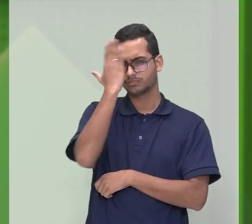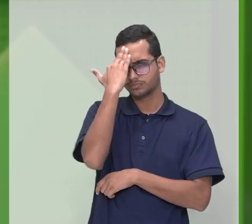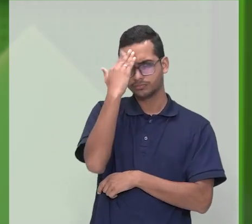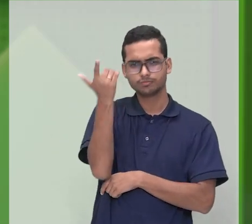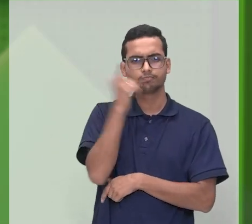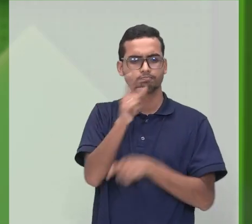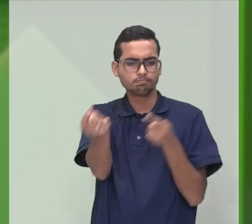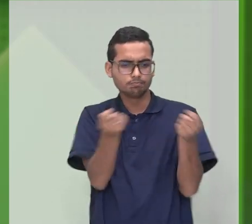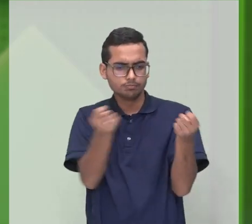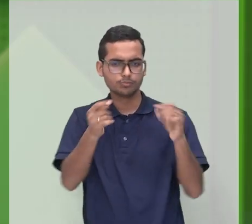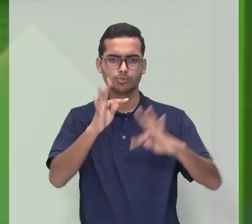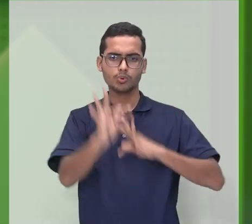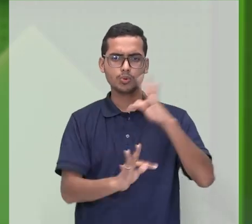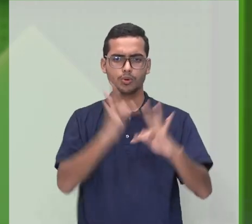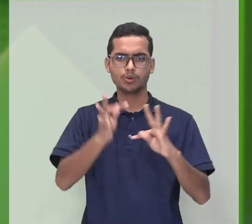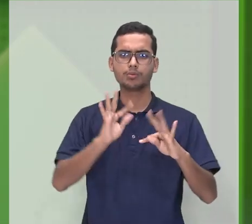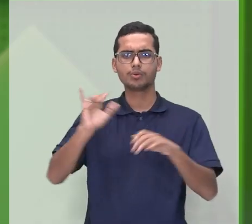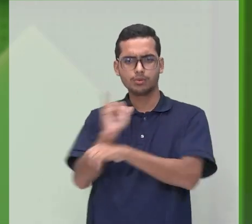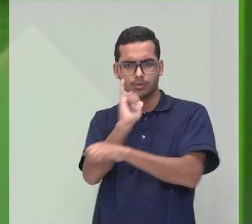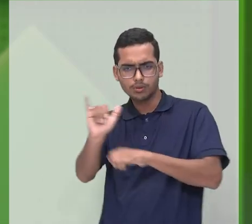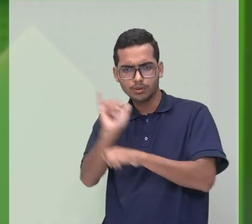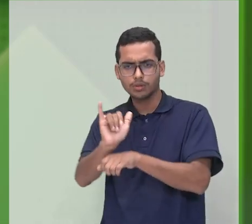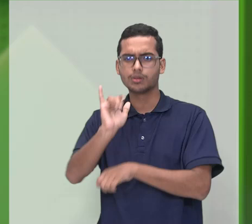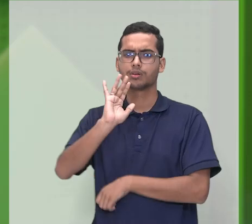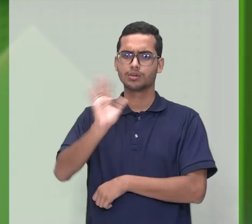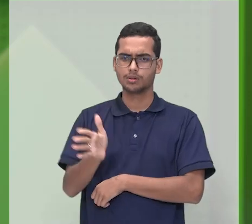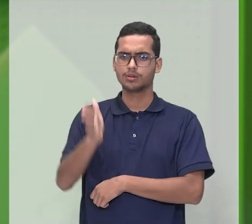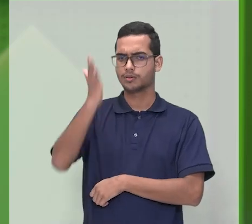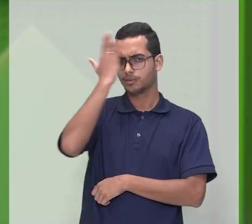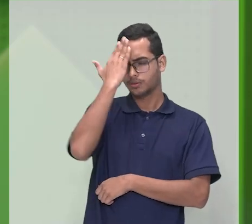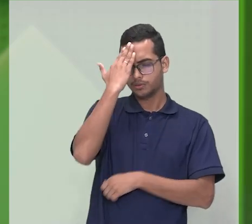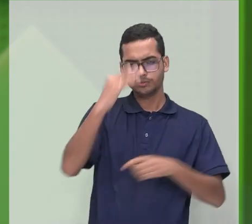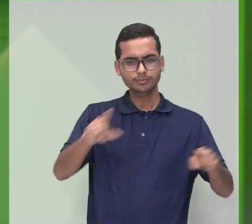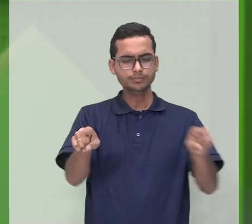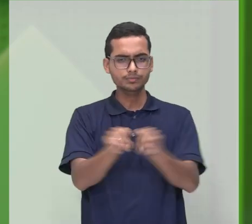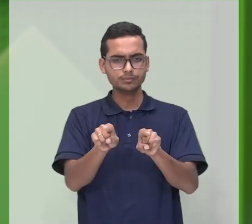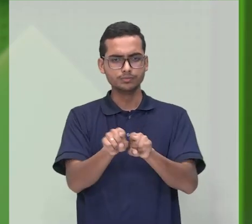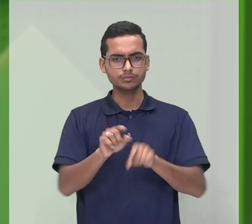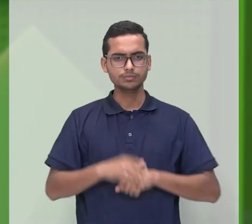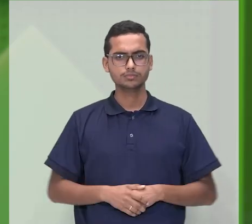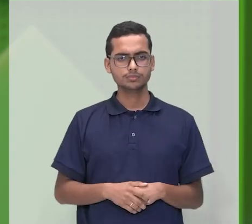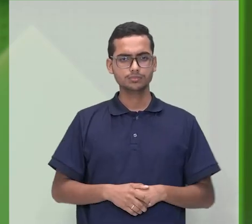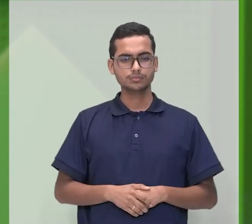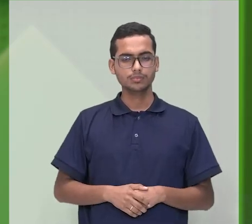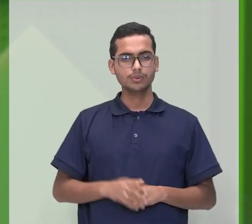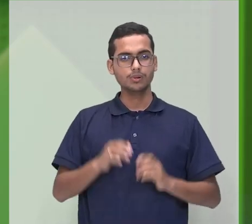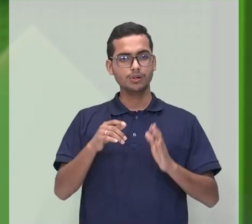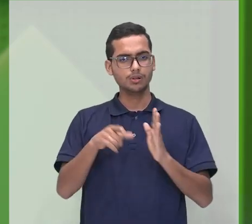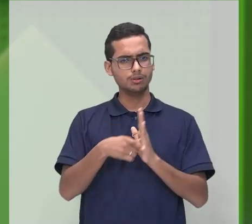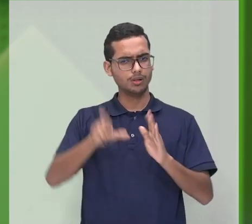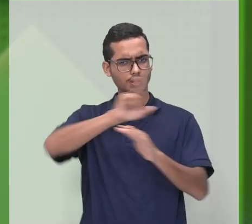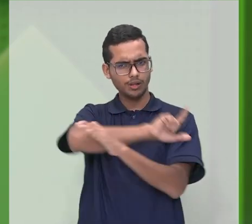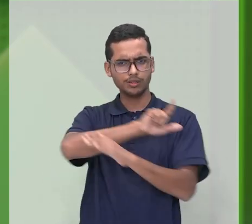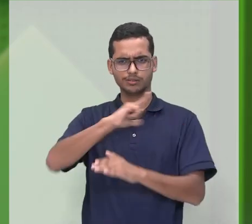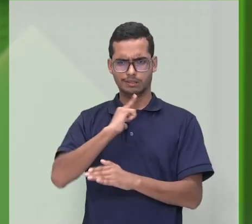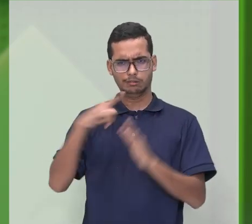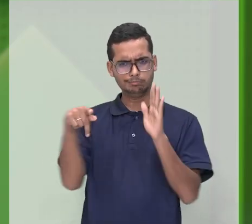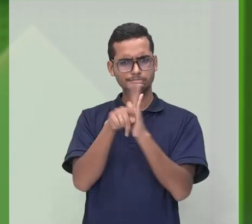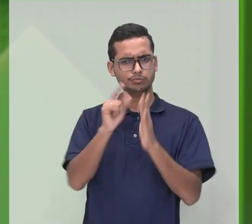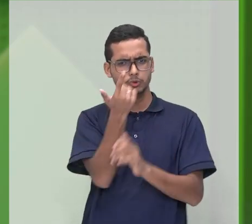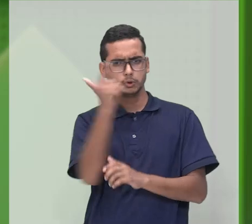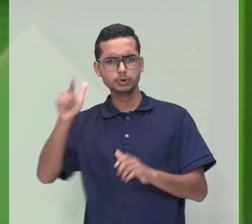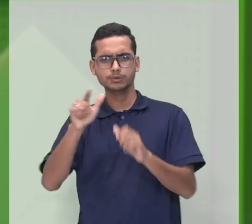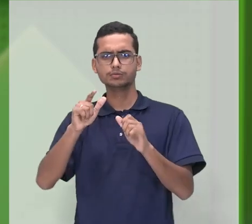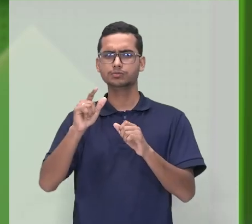de tratamento. Então, antes disso, houve outra pandemia, professora? Houve. Você